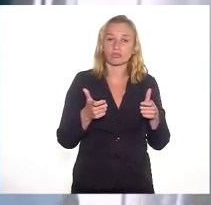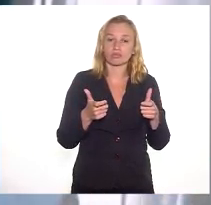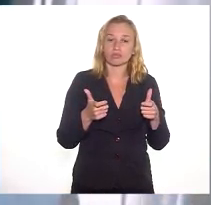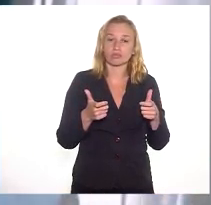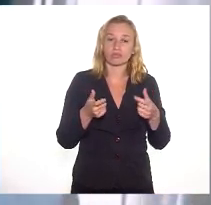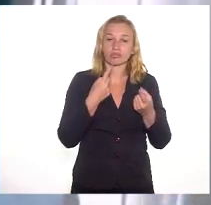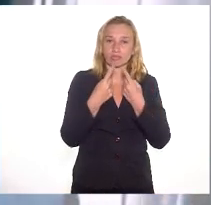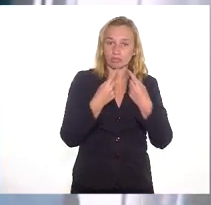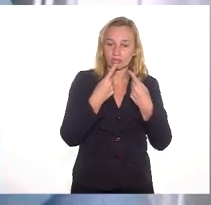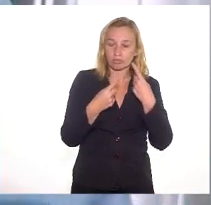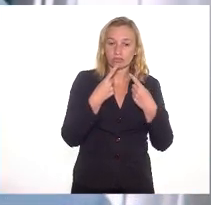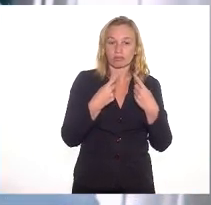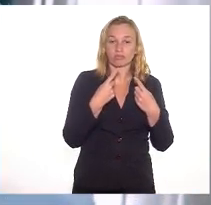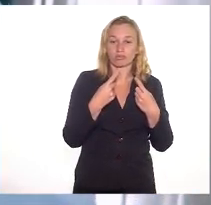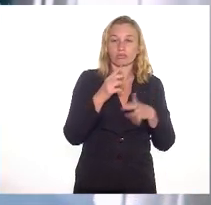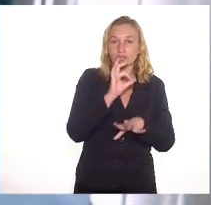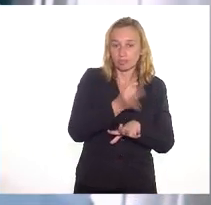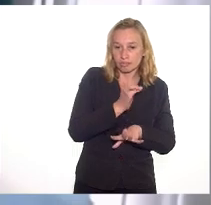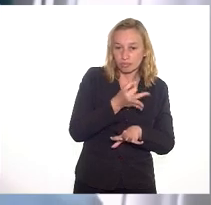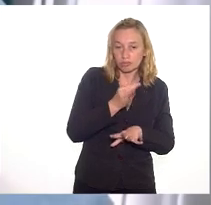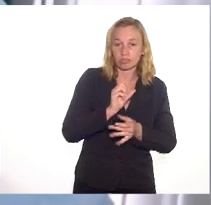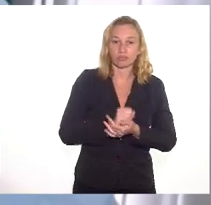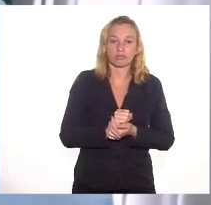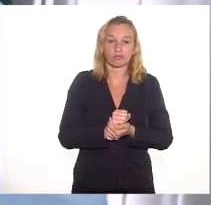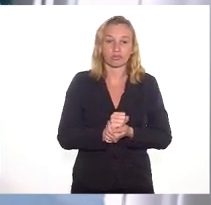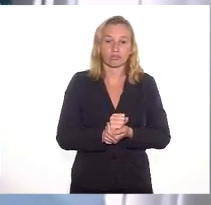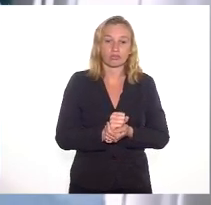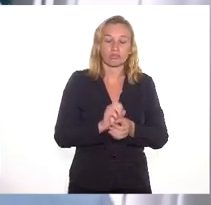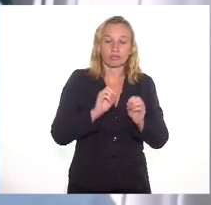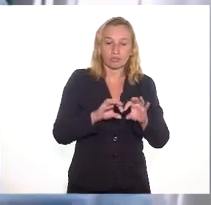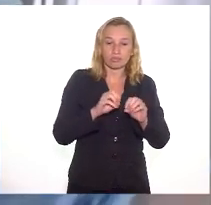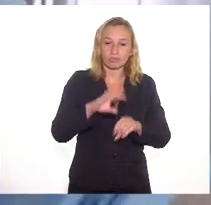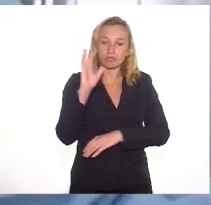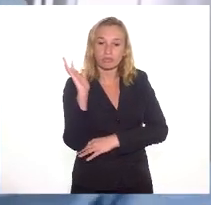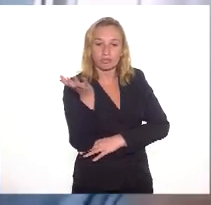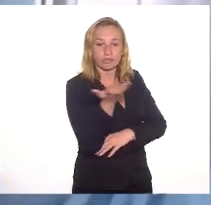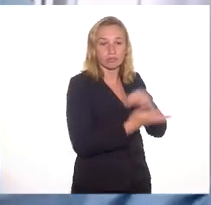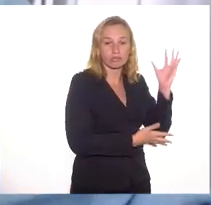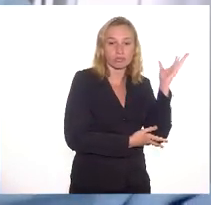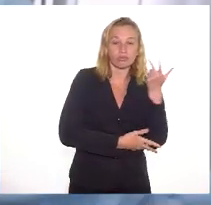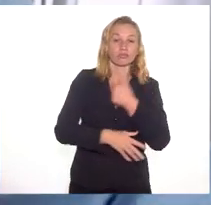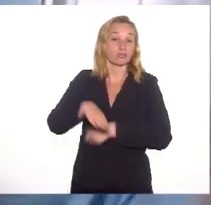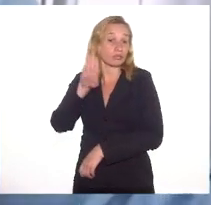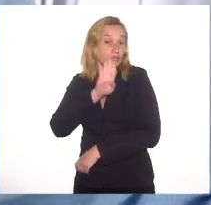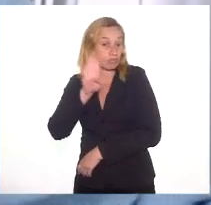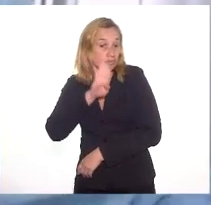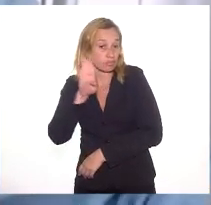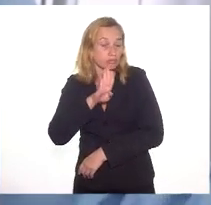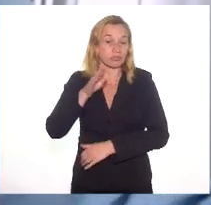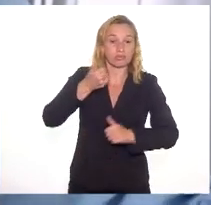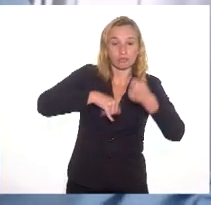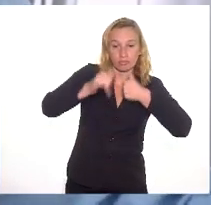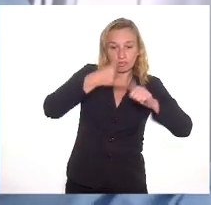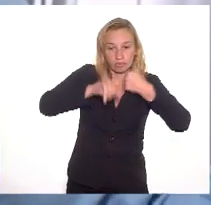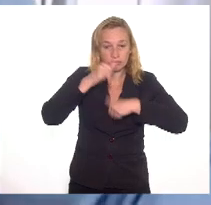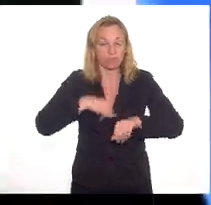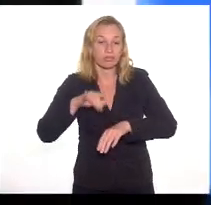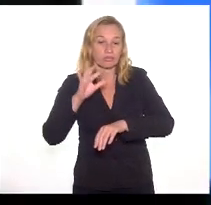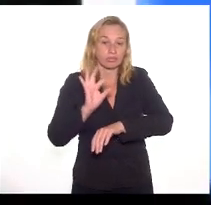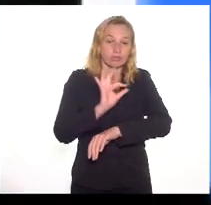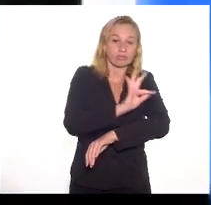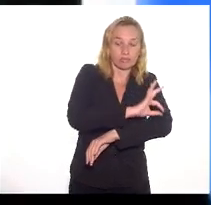dessa discussão, é perfeitamente possível tratar da educação ambiental no contexto da biologia, da química, da física,